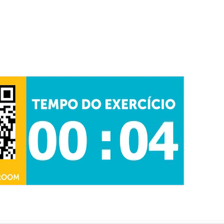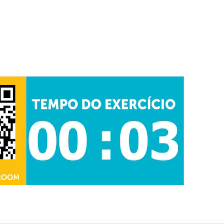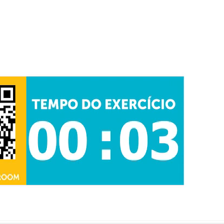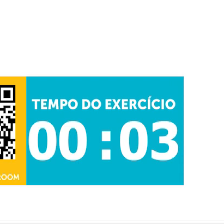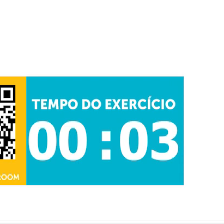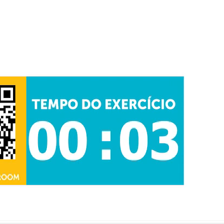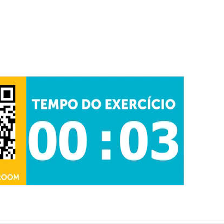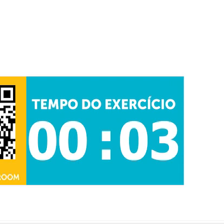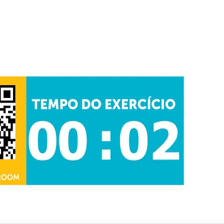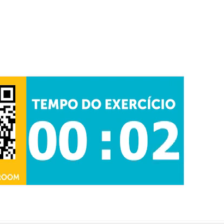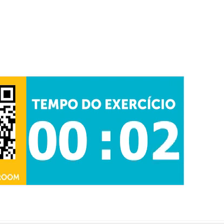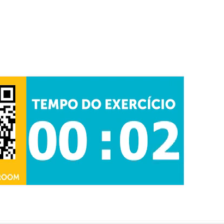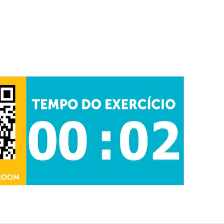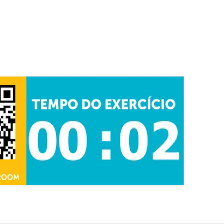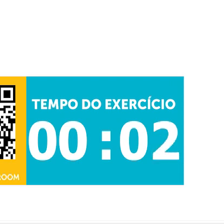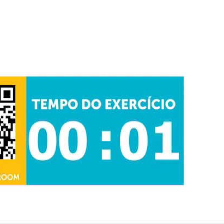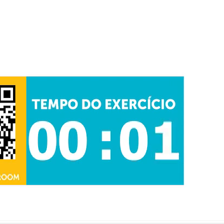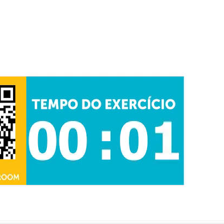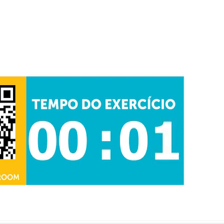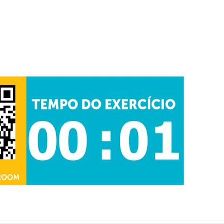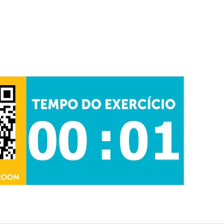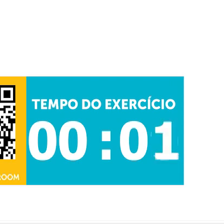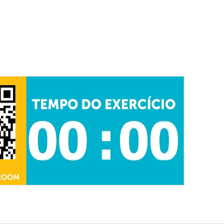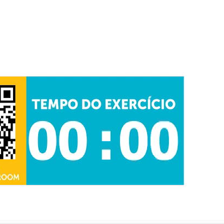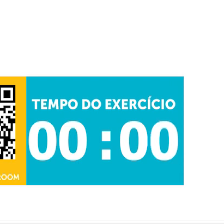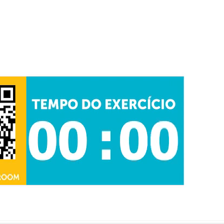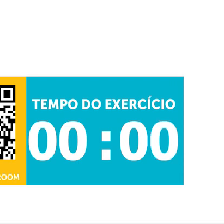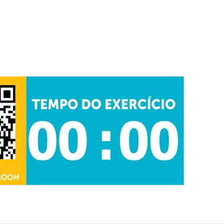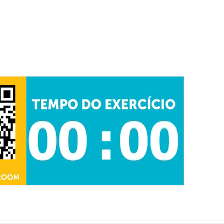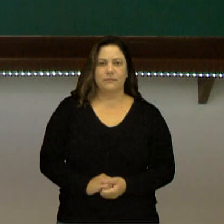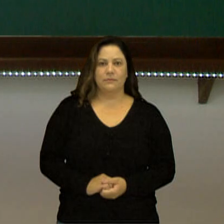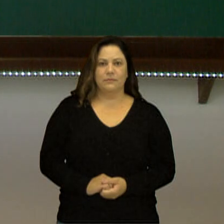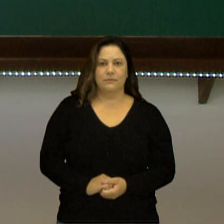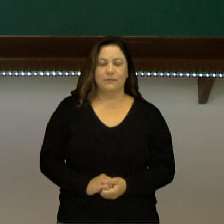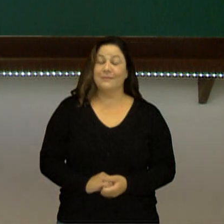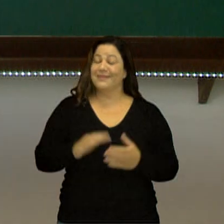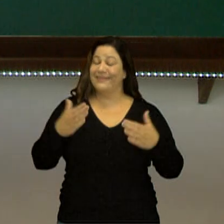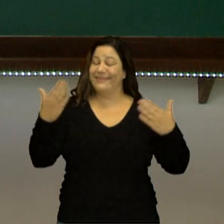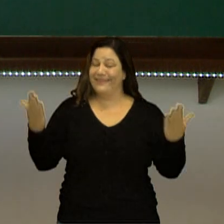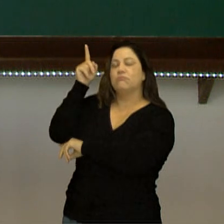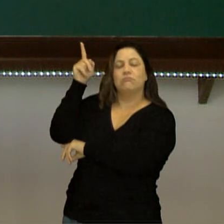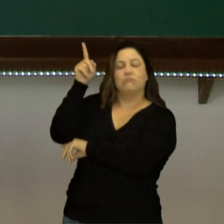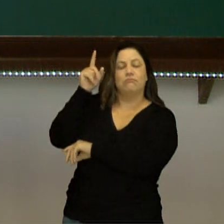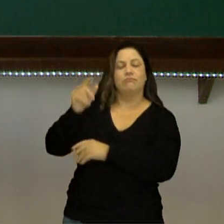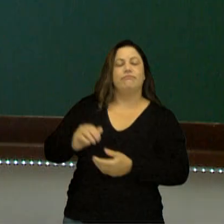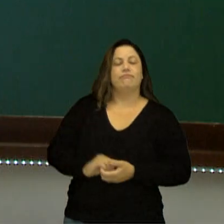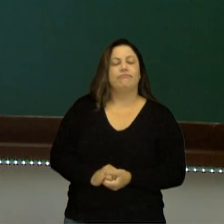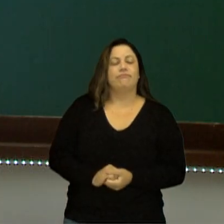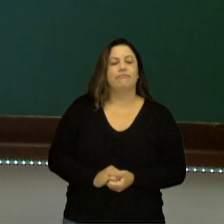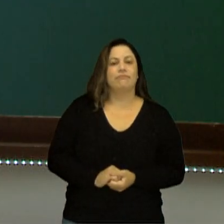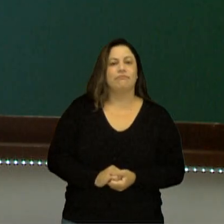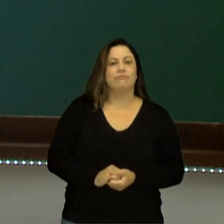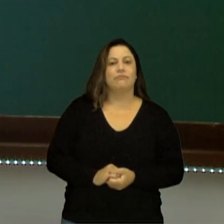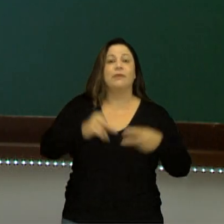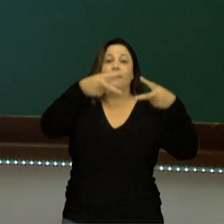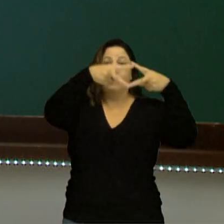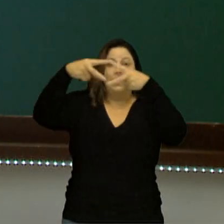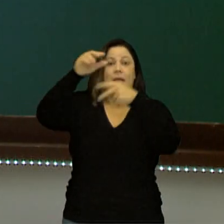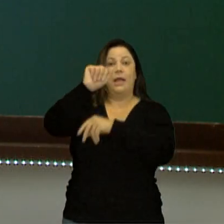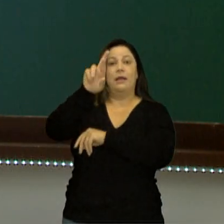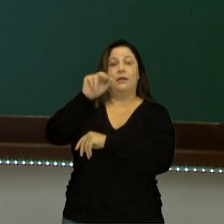é quando o seu carro quebra. Se vocês estiverem espertos na nossa aula, vão lembrar que agora há pouco